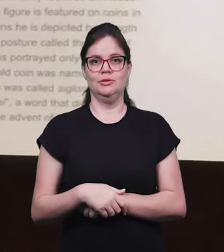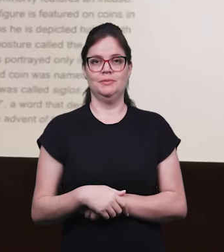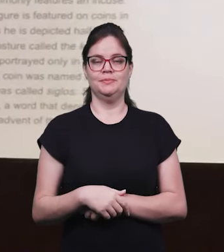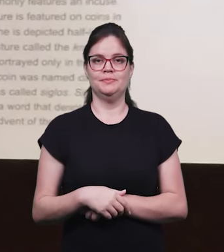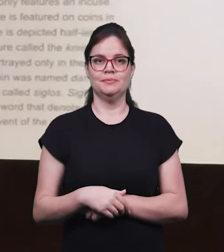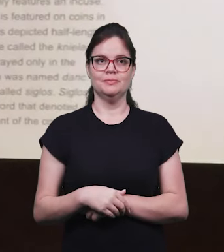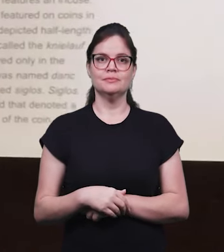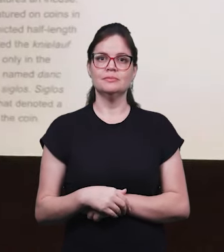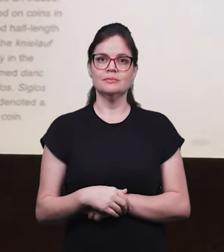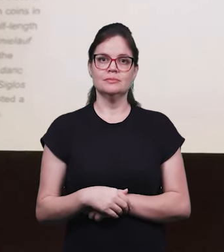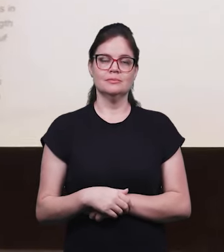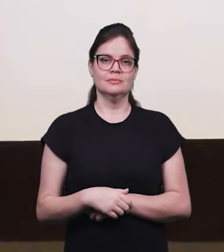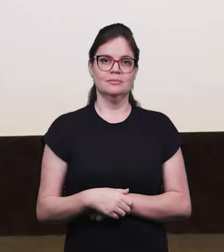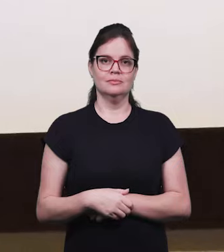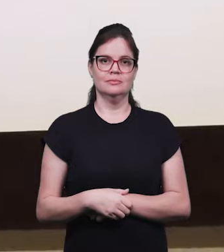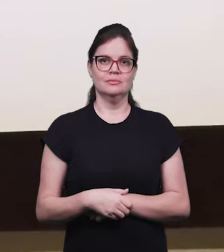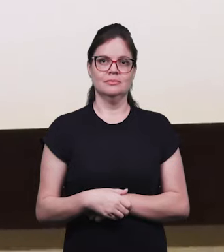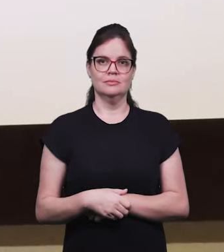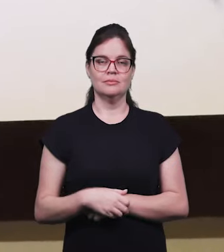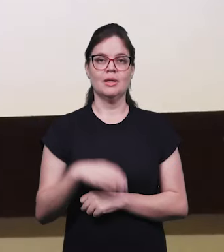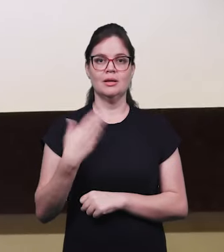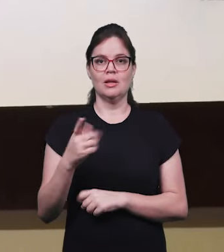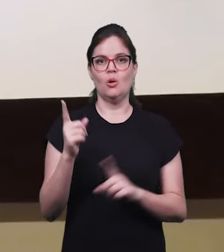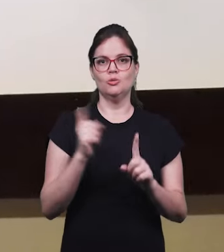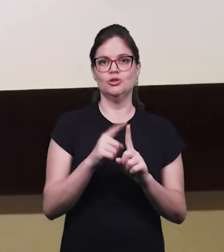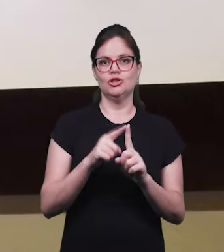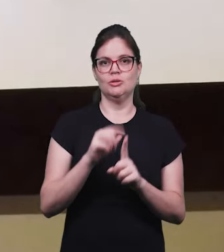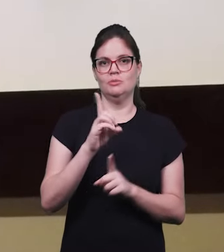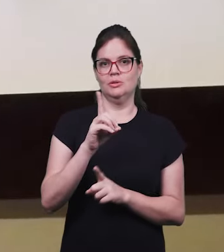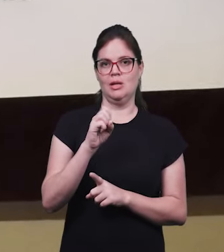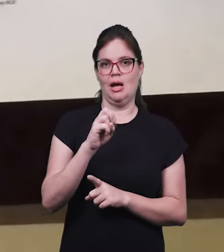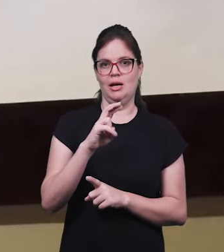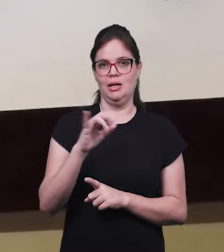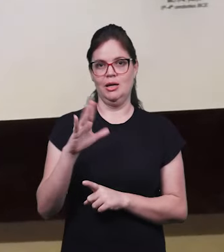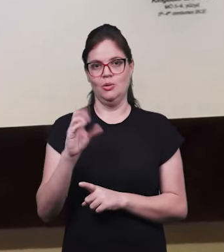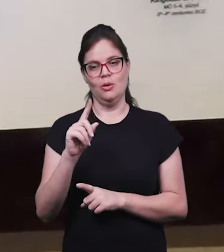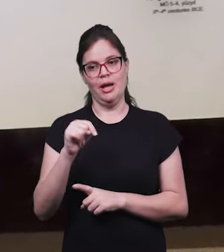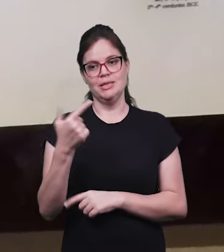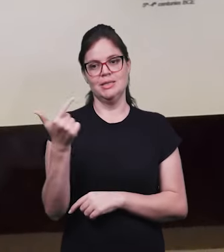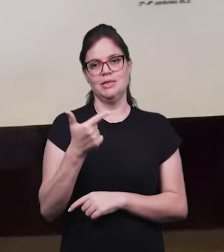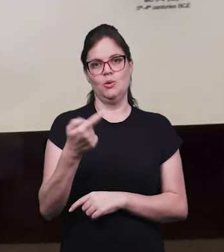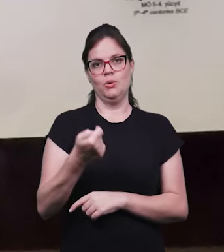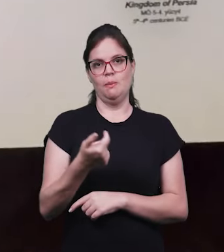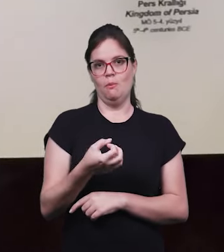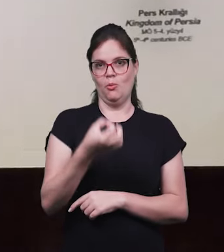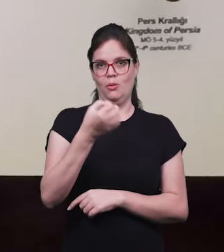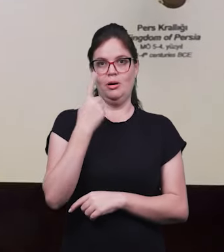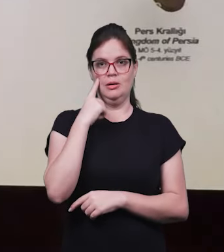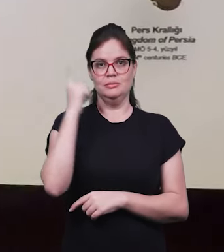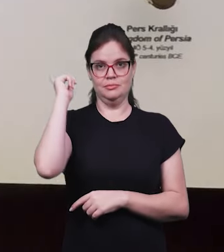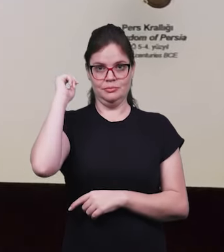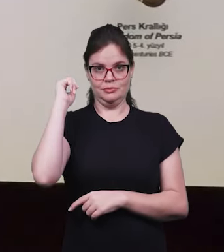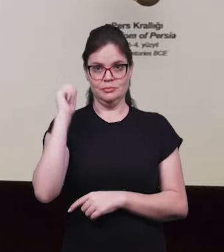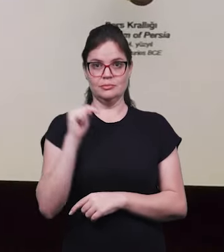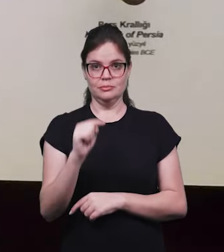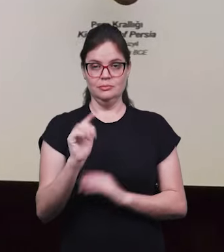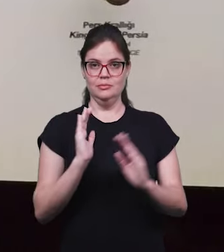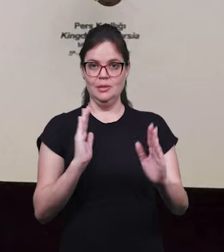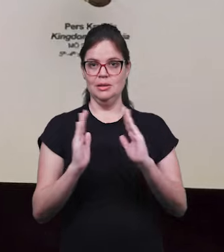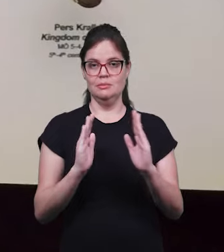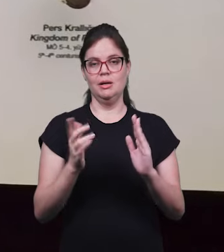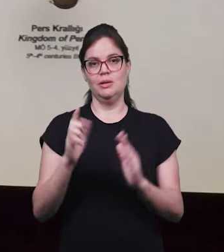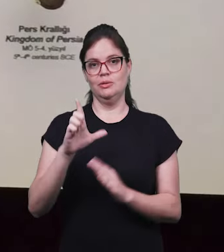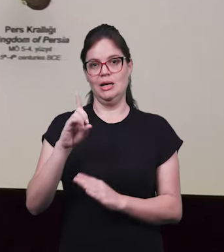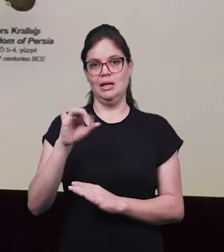o dárico, provavelmente foi a segunda moeda. Então, essa moeda do rei